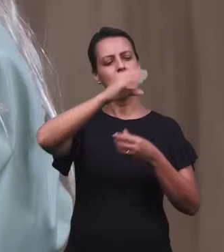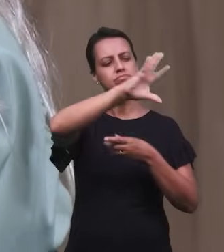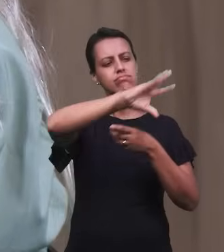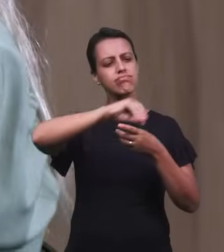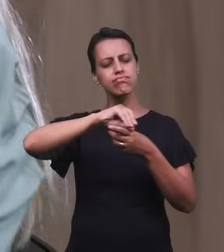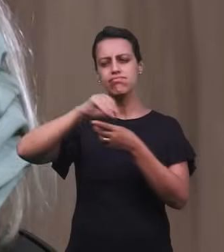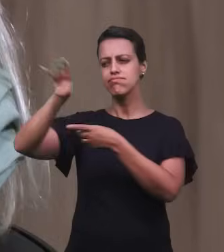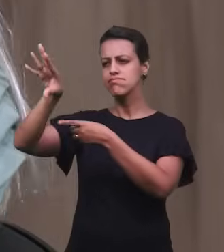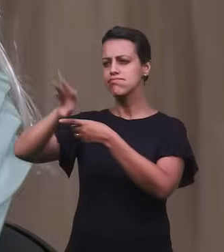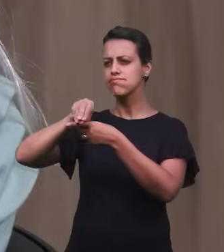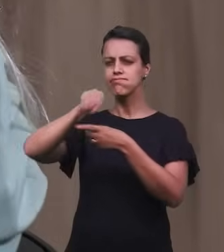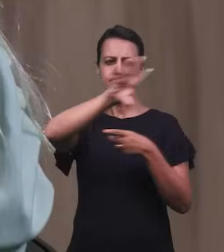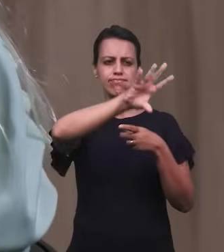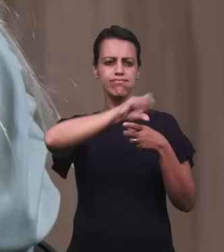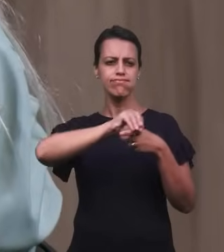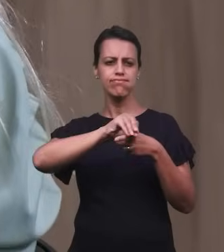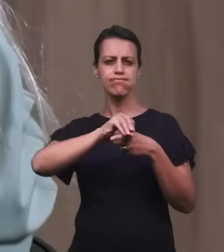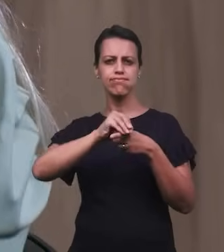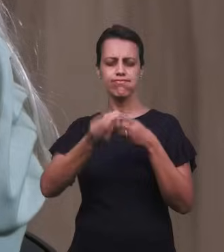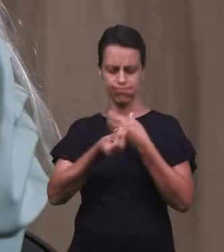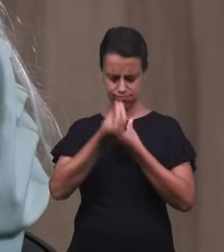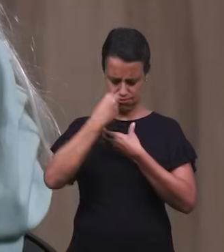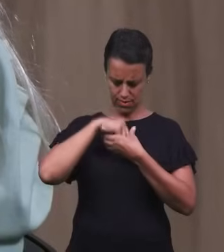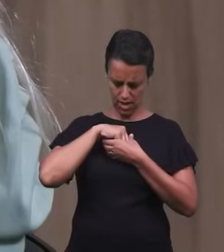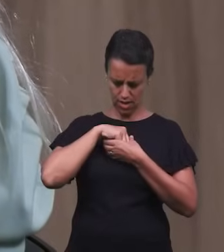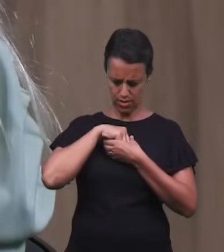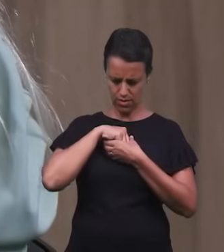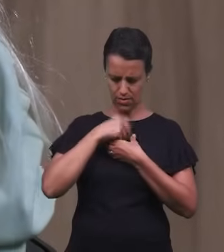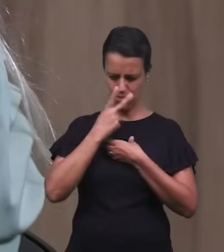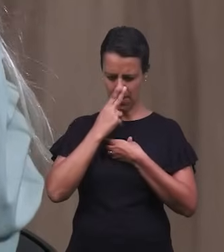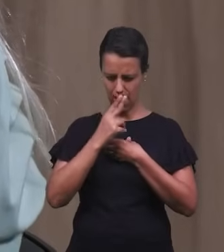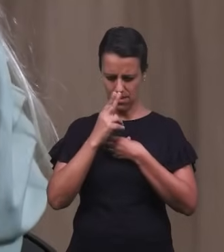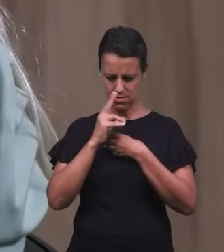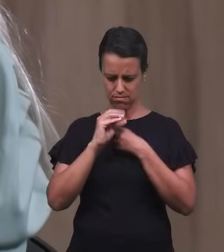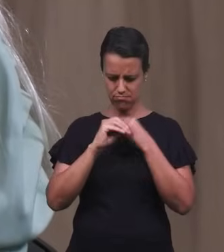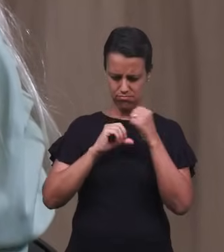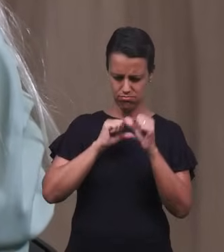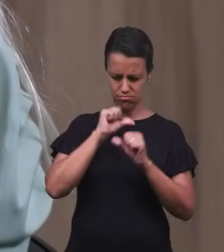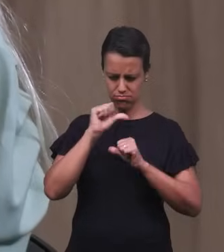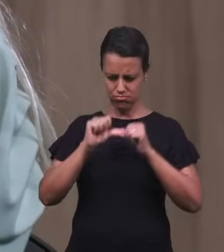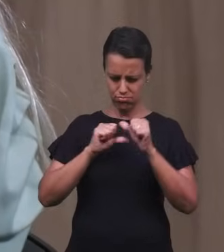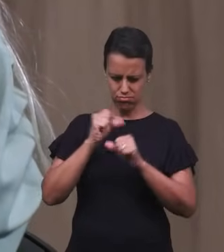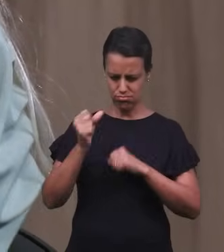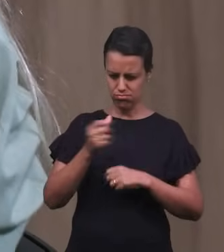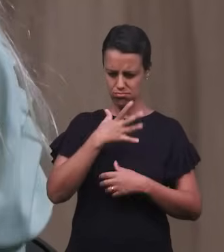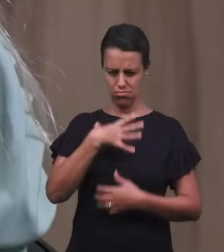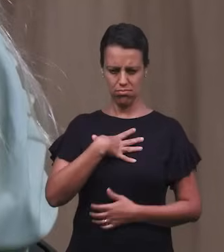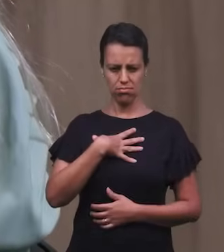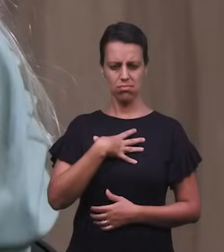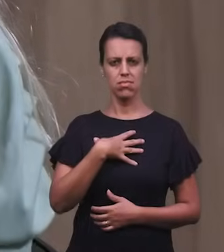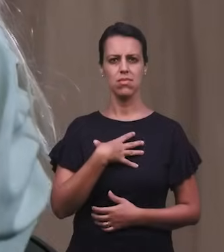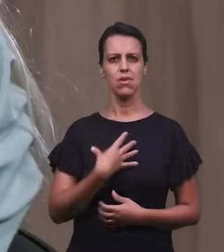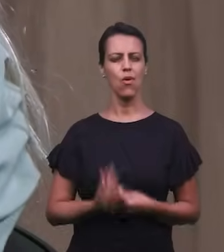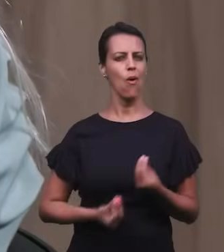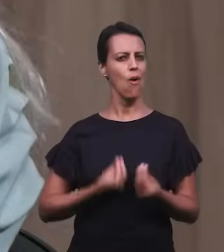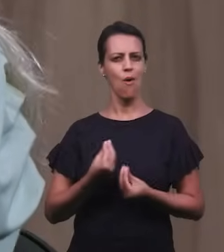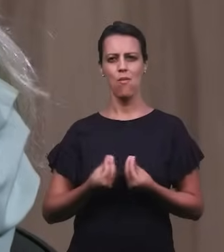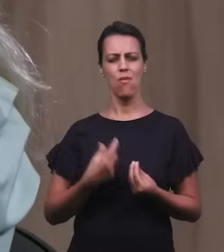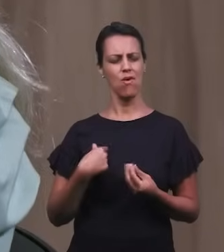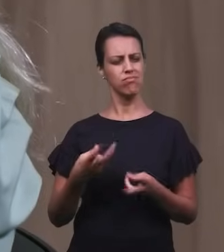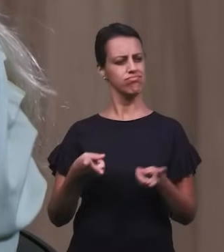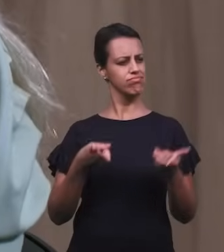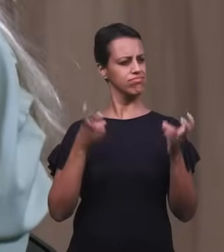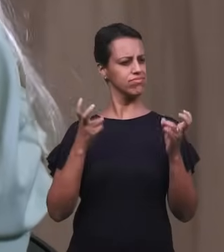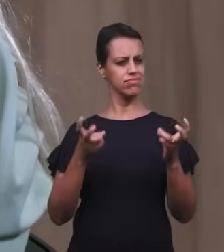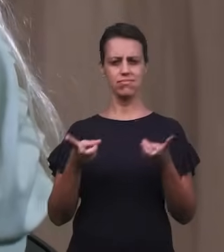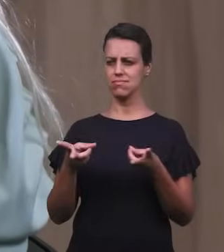da nossa família, dentro das escolas. Então, o que é a personalidade? É como eu me sinto, é como eu enxergo